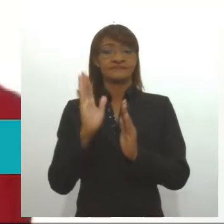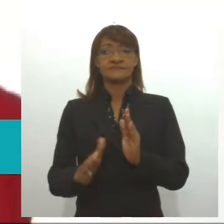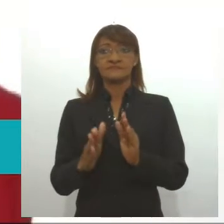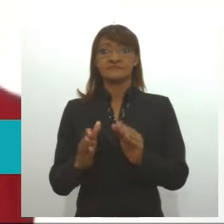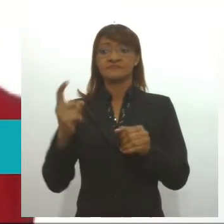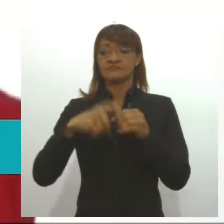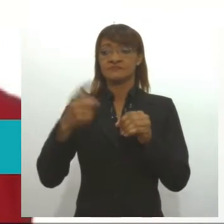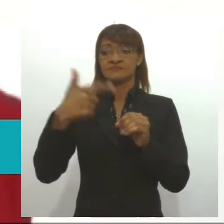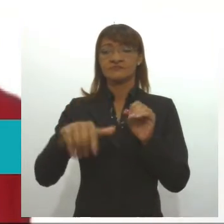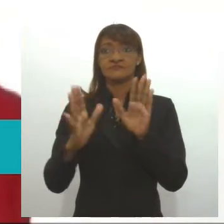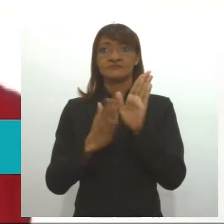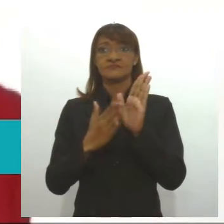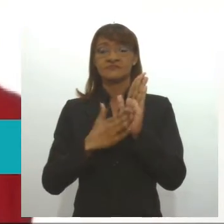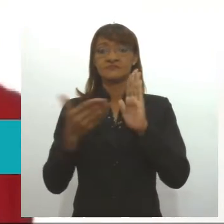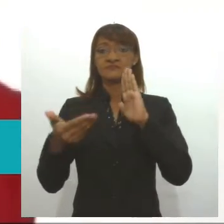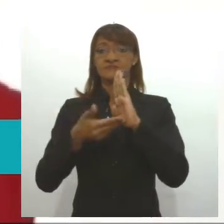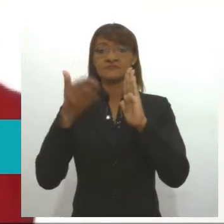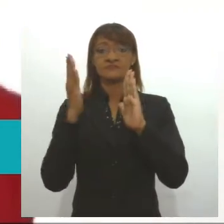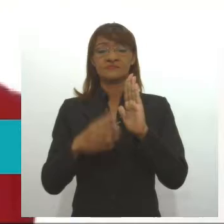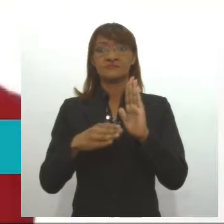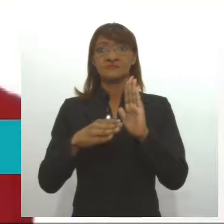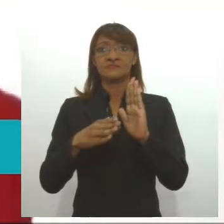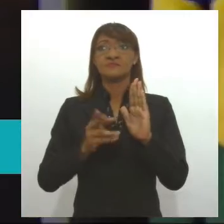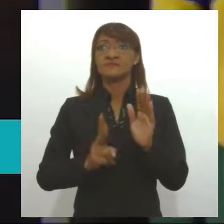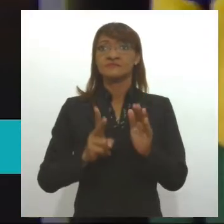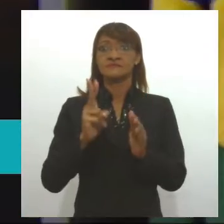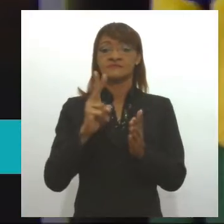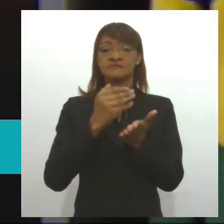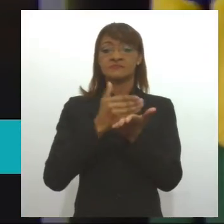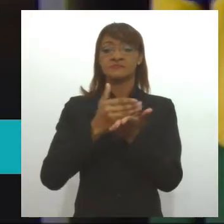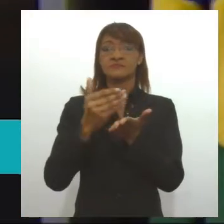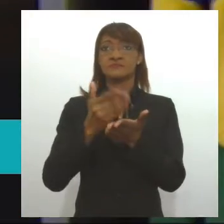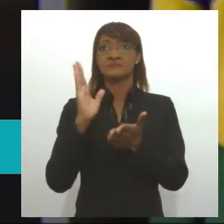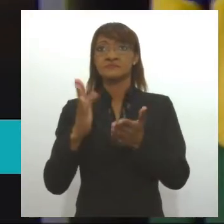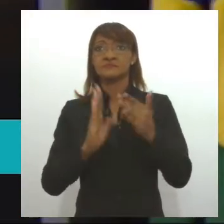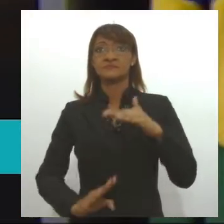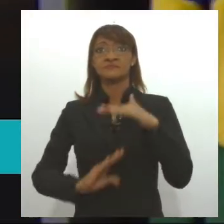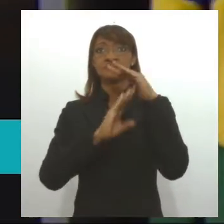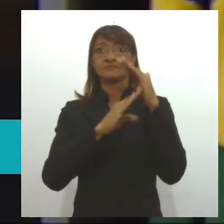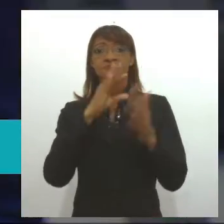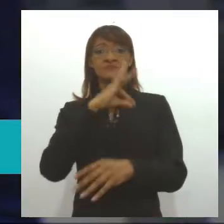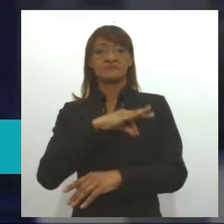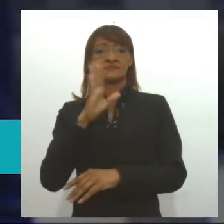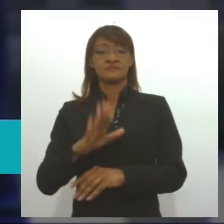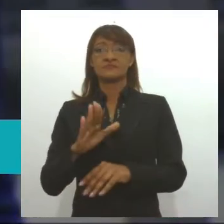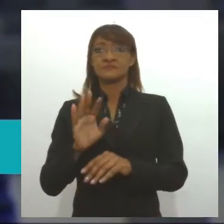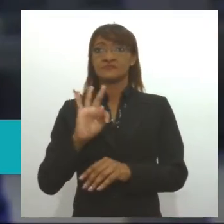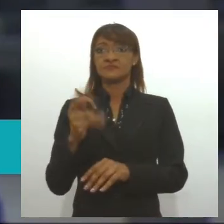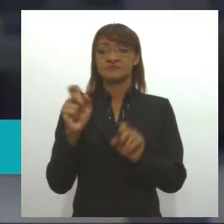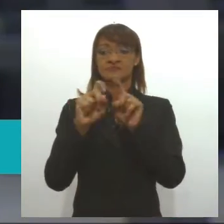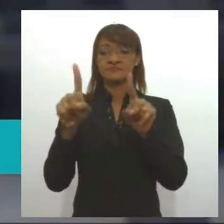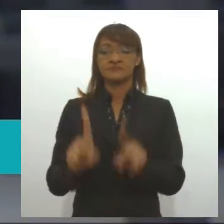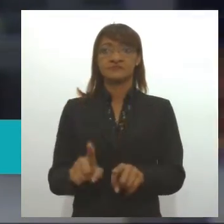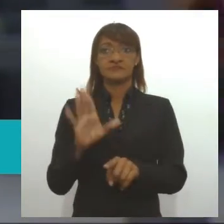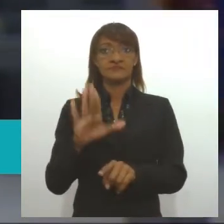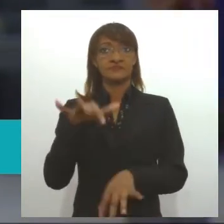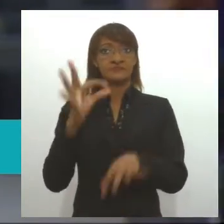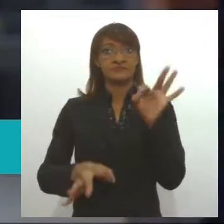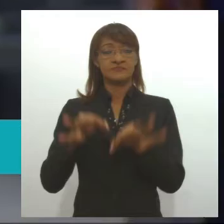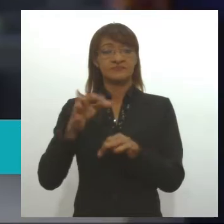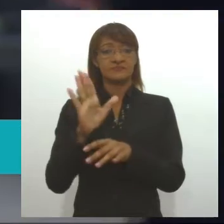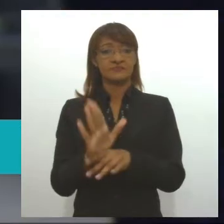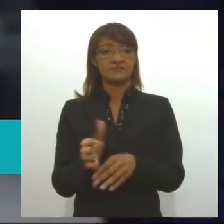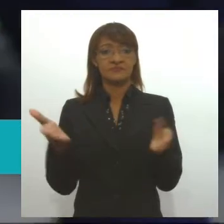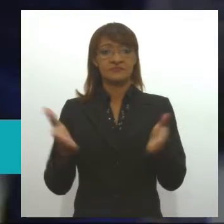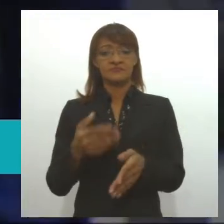Senado, regulamenta as parcelas que ficam de fora do teto do funcionalismo público, hoje estabelecido em pouco mais